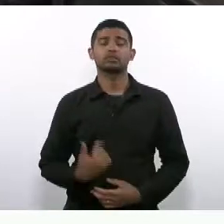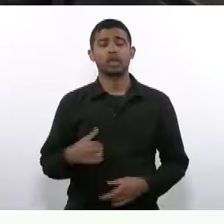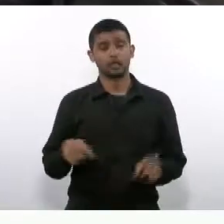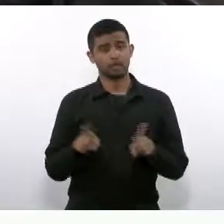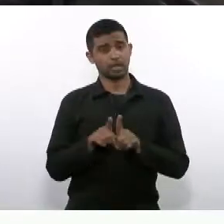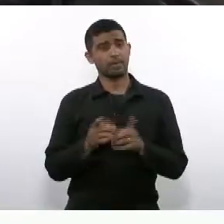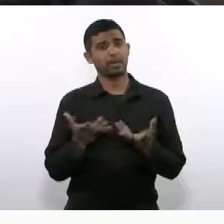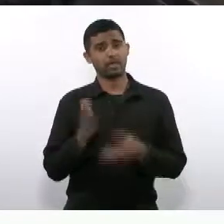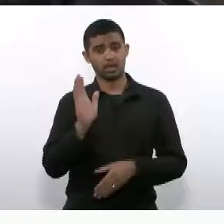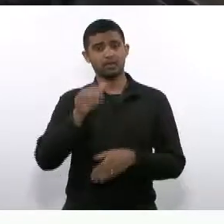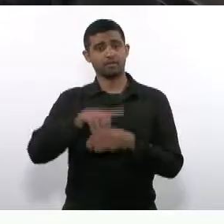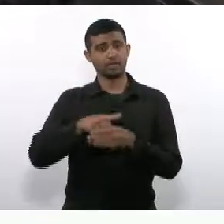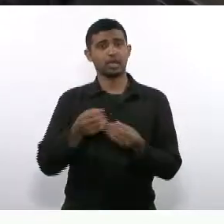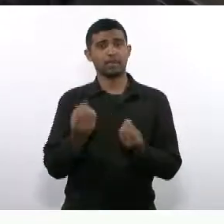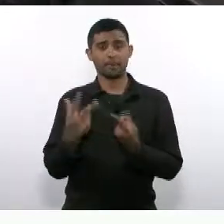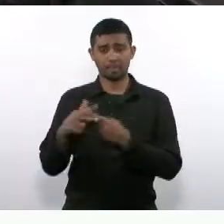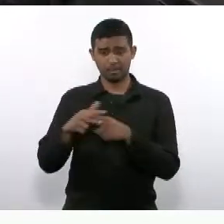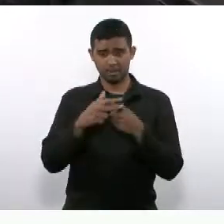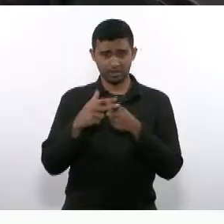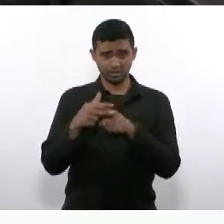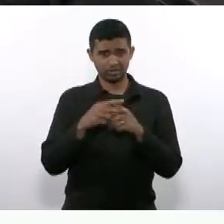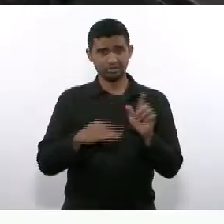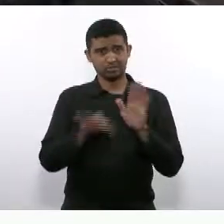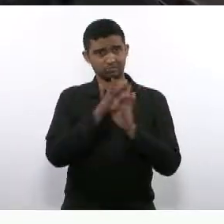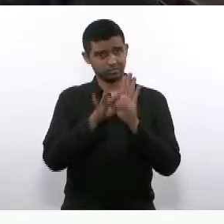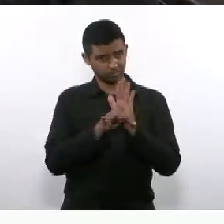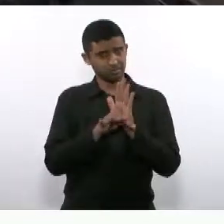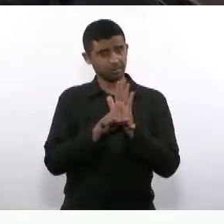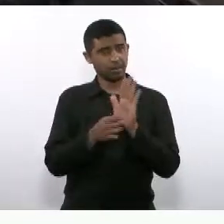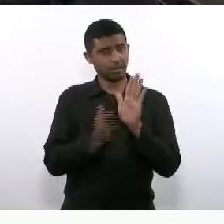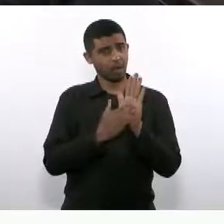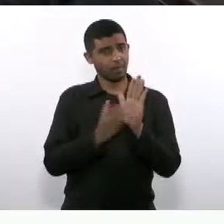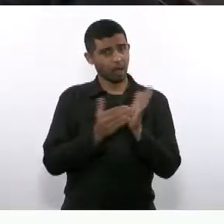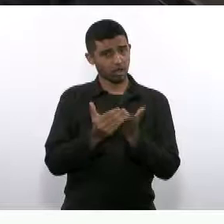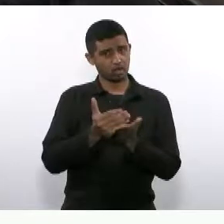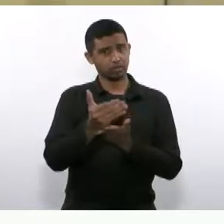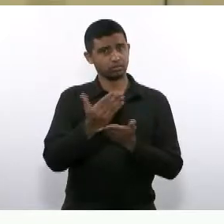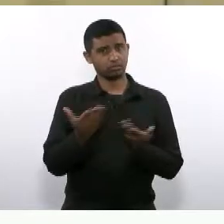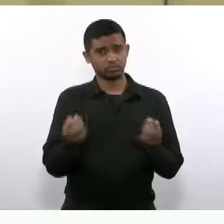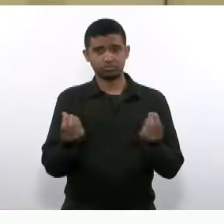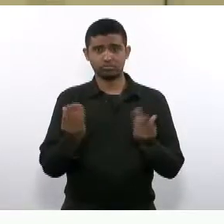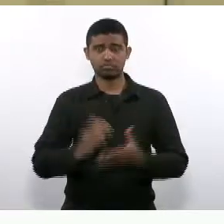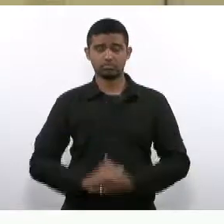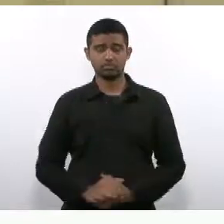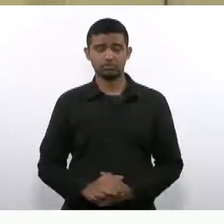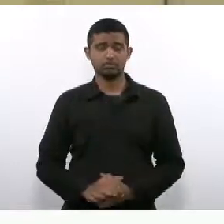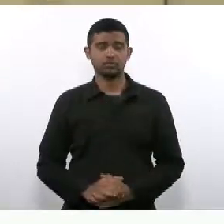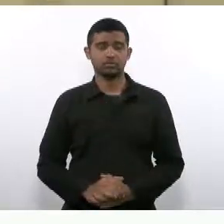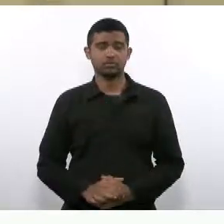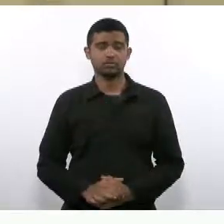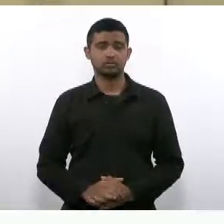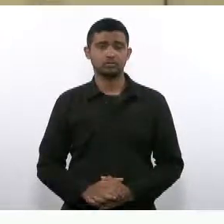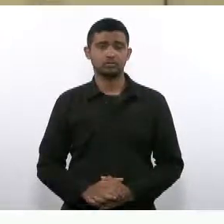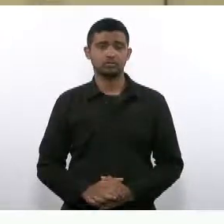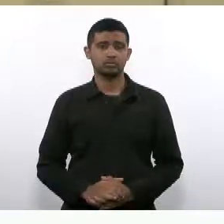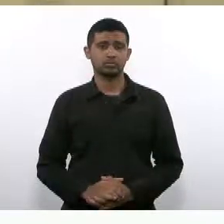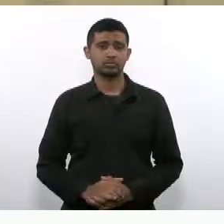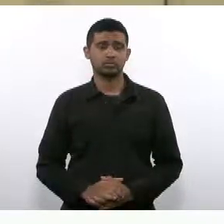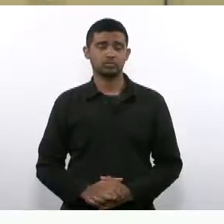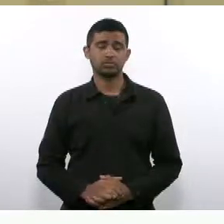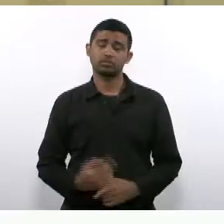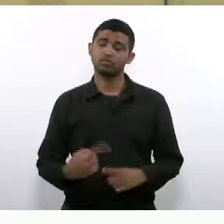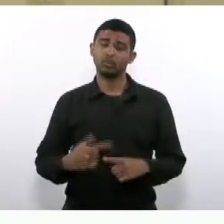quero votar pela manutenção do texto proposto inicialmente, uma vez que essa é talvez uma